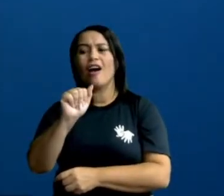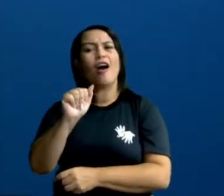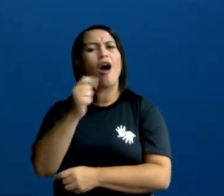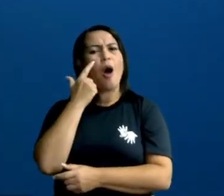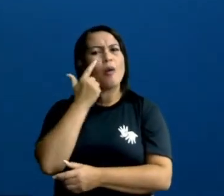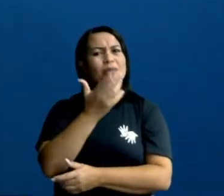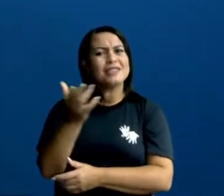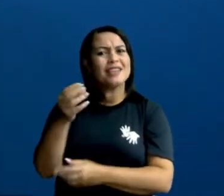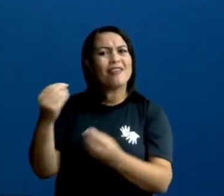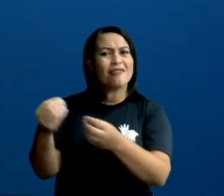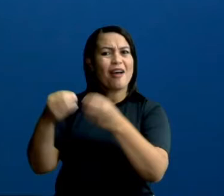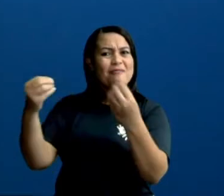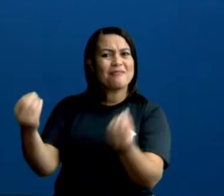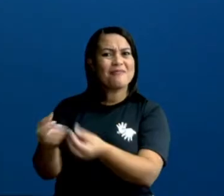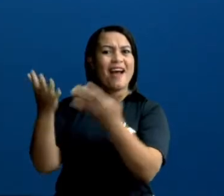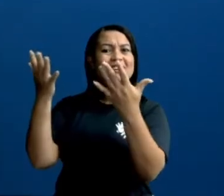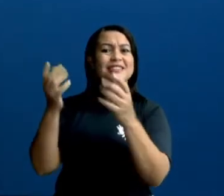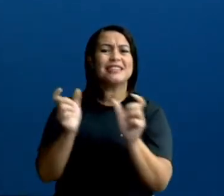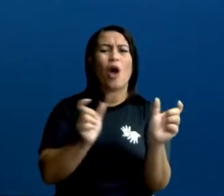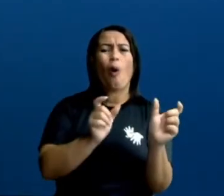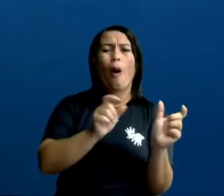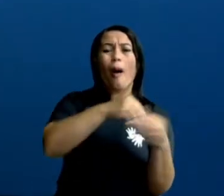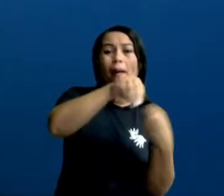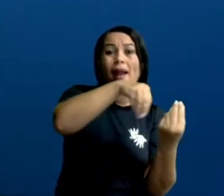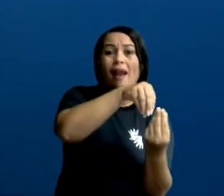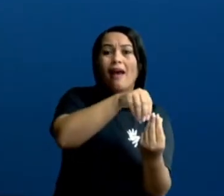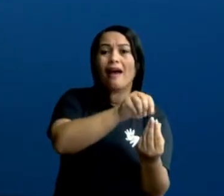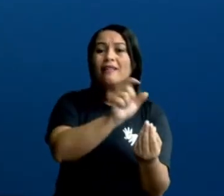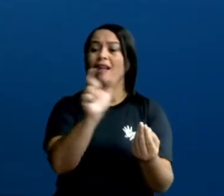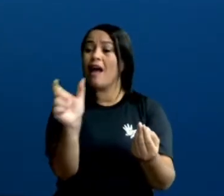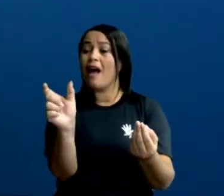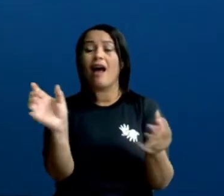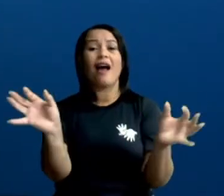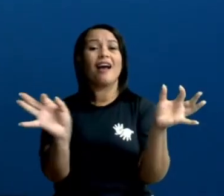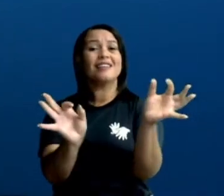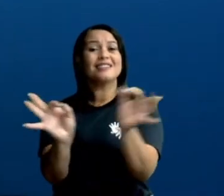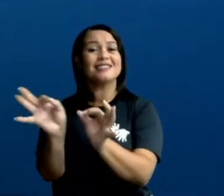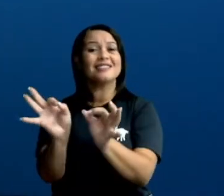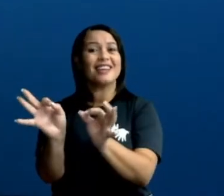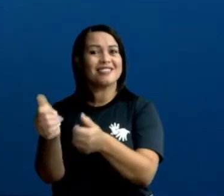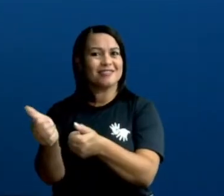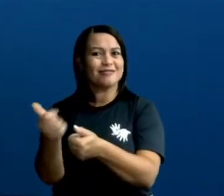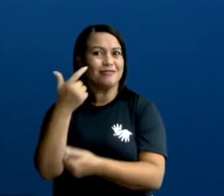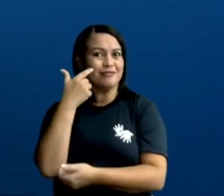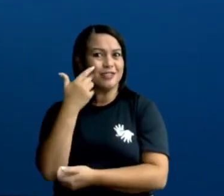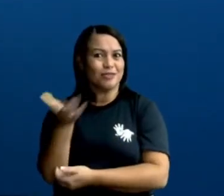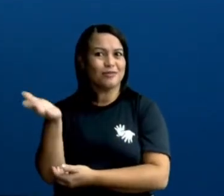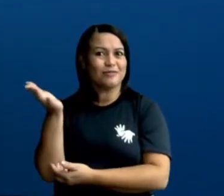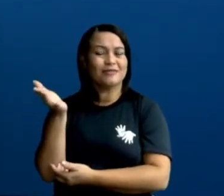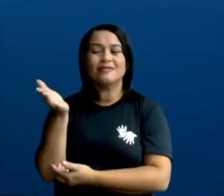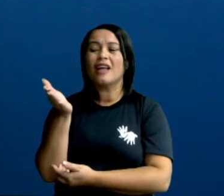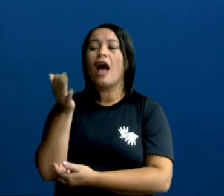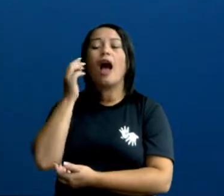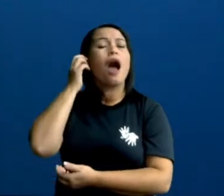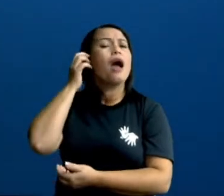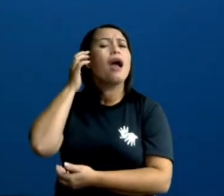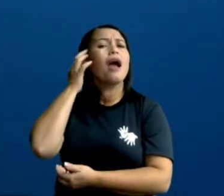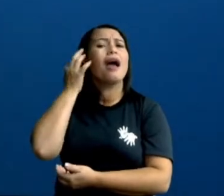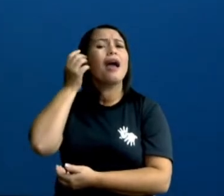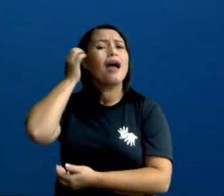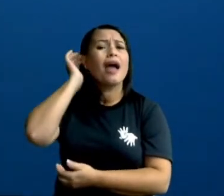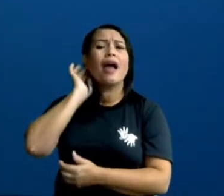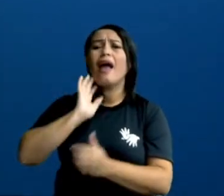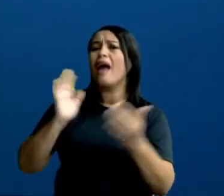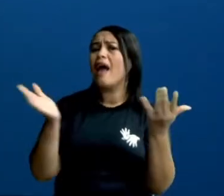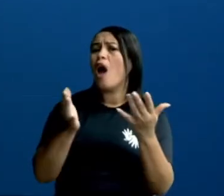esfera. Olha o passe de mágica. E o nome aparece da forma correta. E agora,